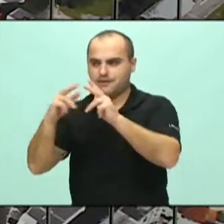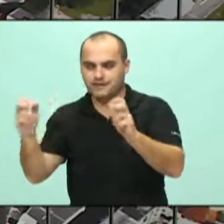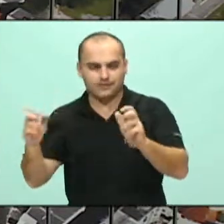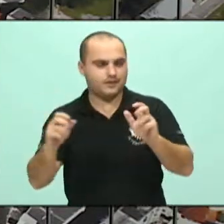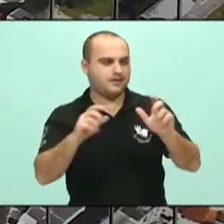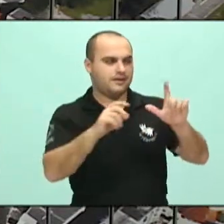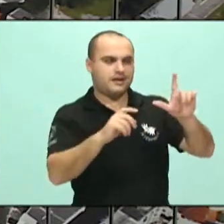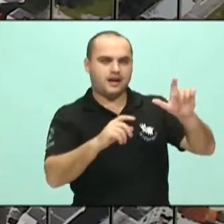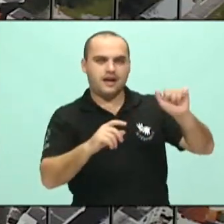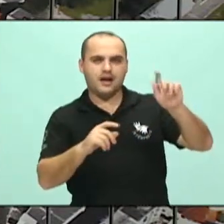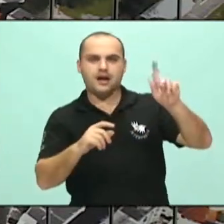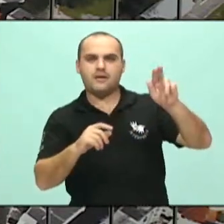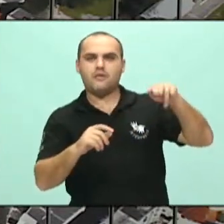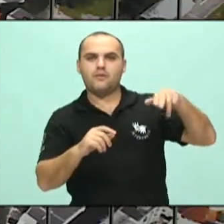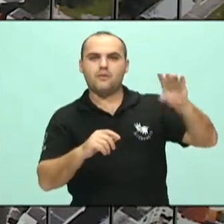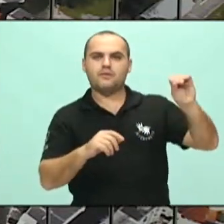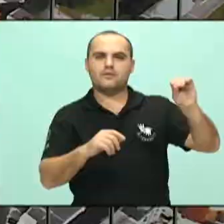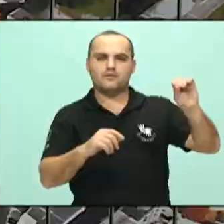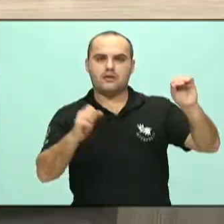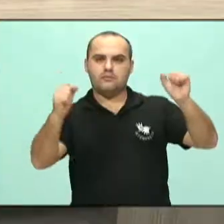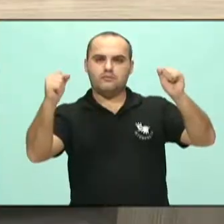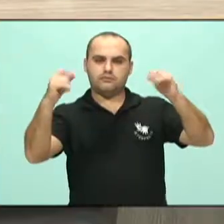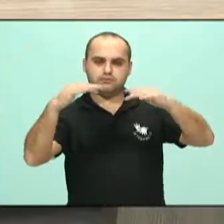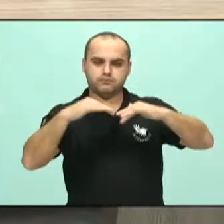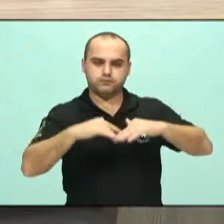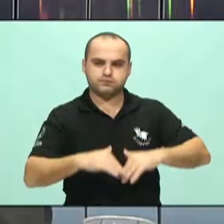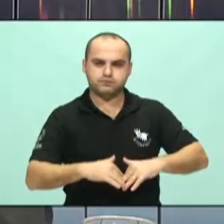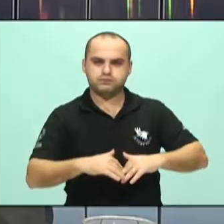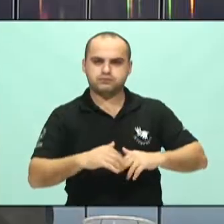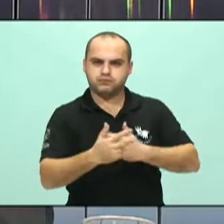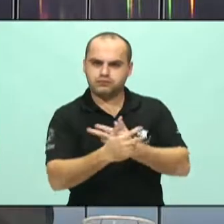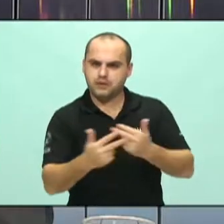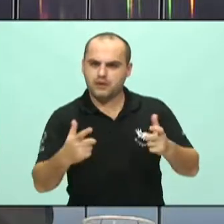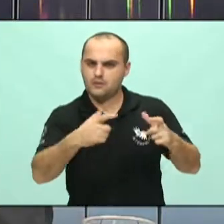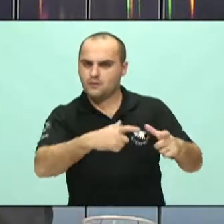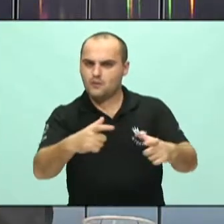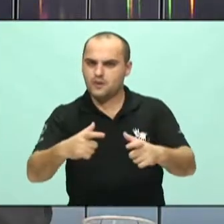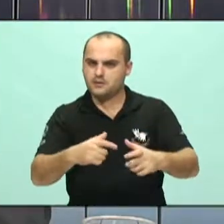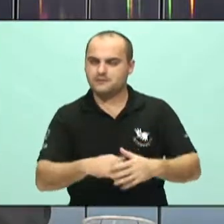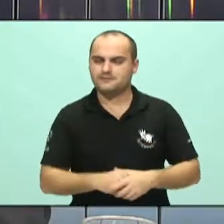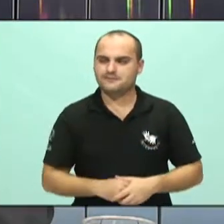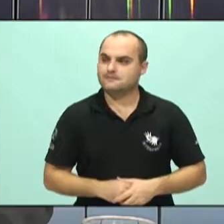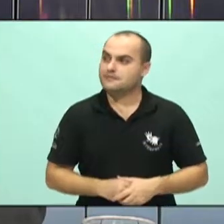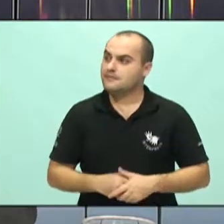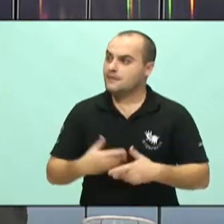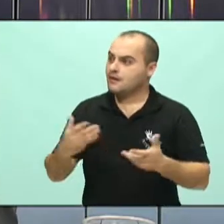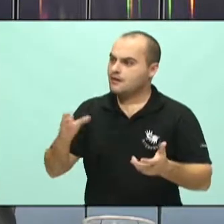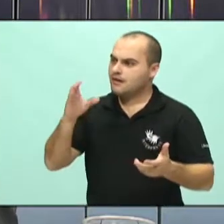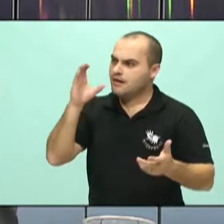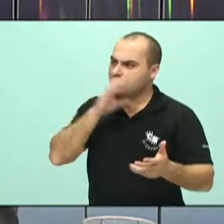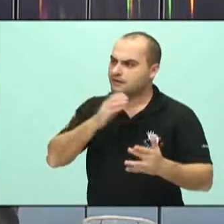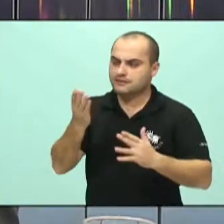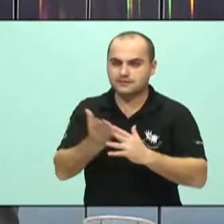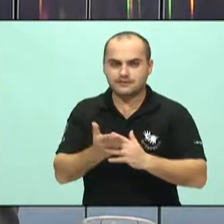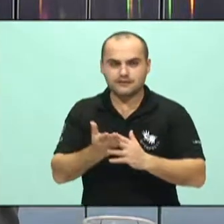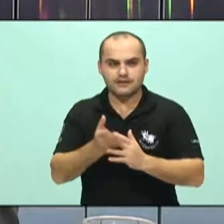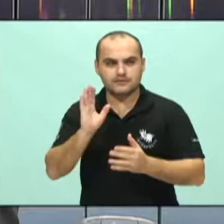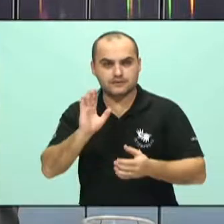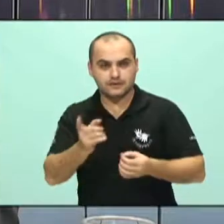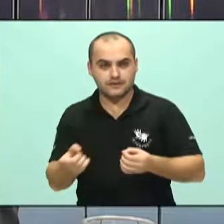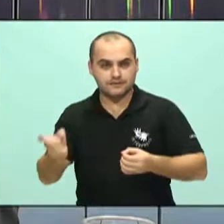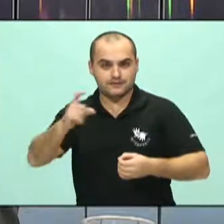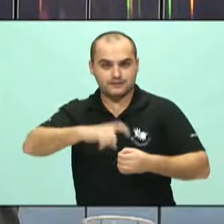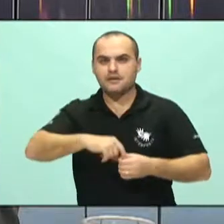Laguna, que aí preenchem esses espaços. Bom, nós vamos fazer um rápido intervalo, já voltamos para continuar esse bate-papo aqui sobre